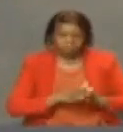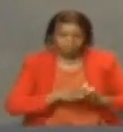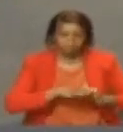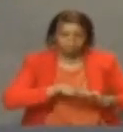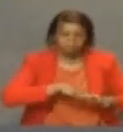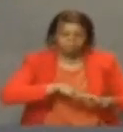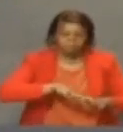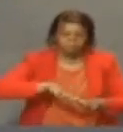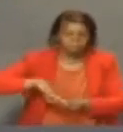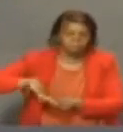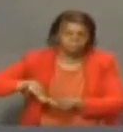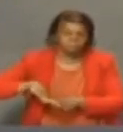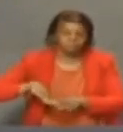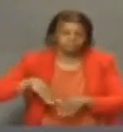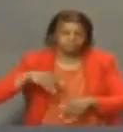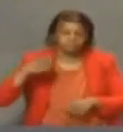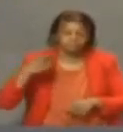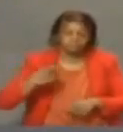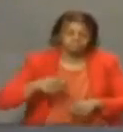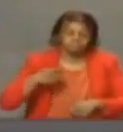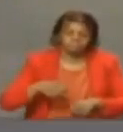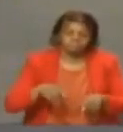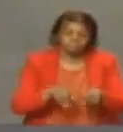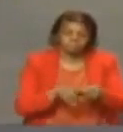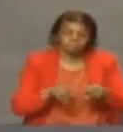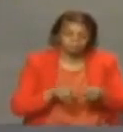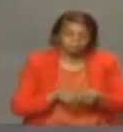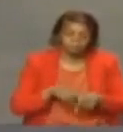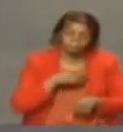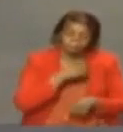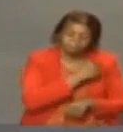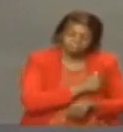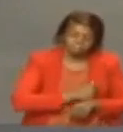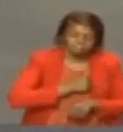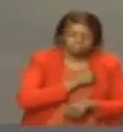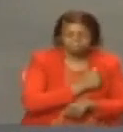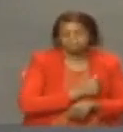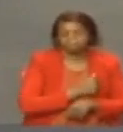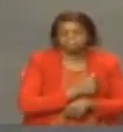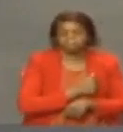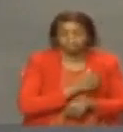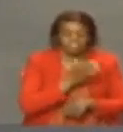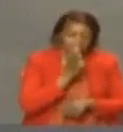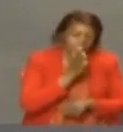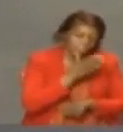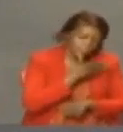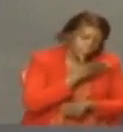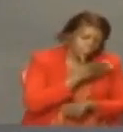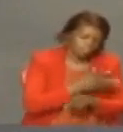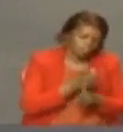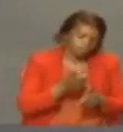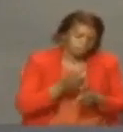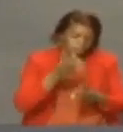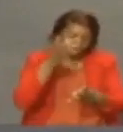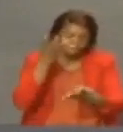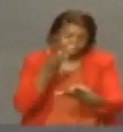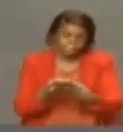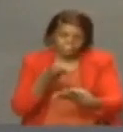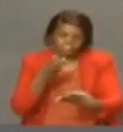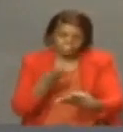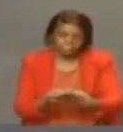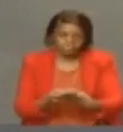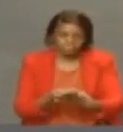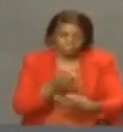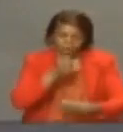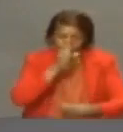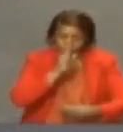João Lourenço lamentou igualmente a Detenção de jornalistas e apela aos jovens a não